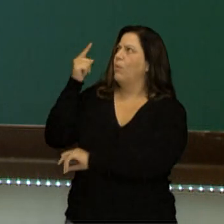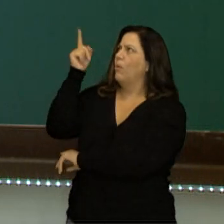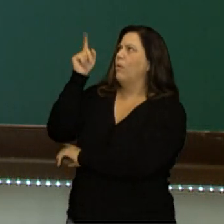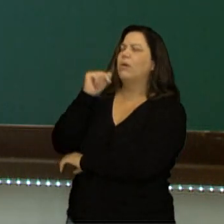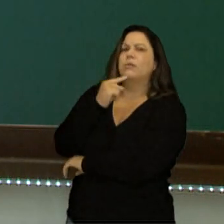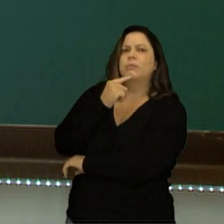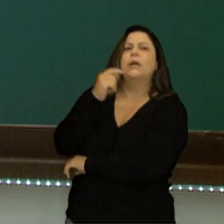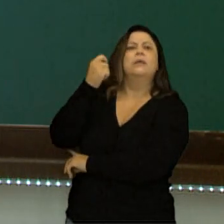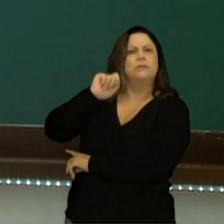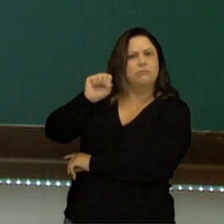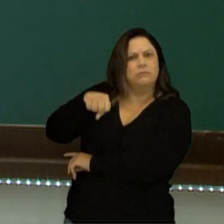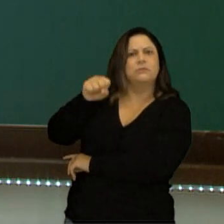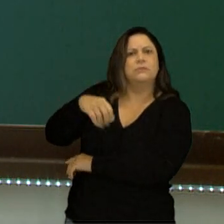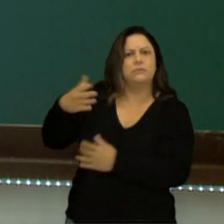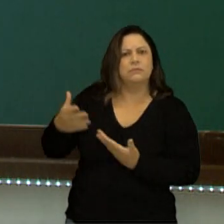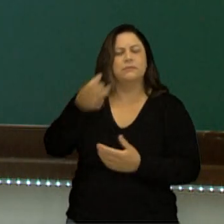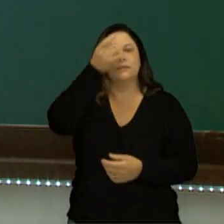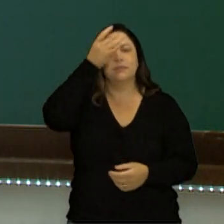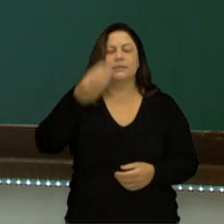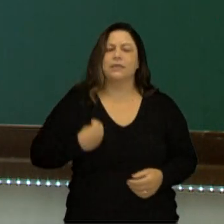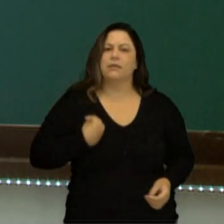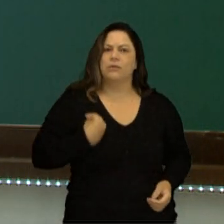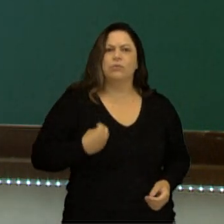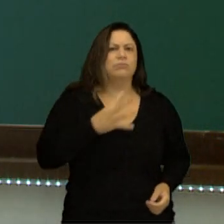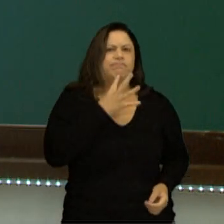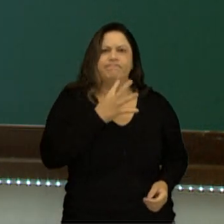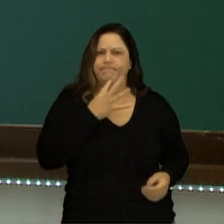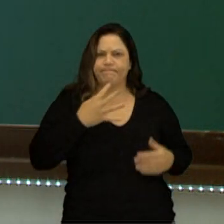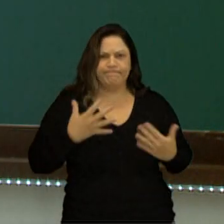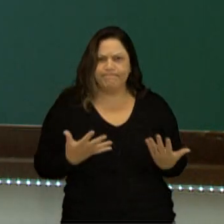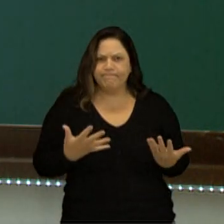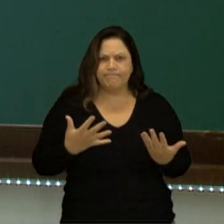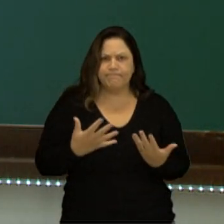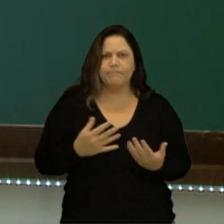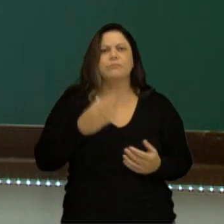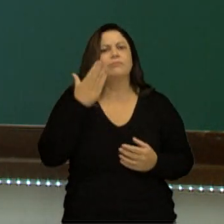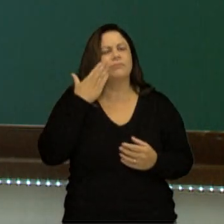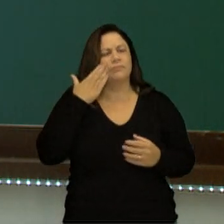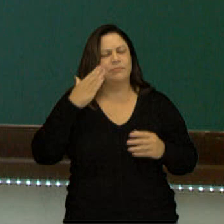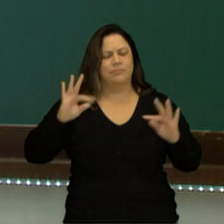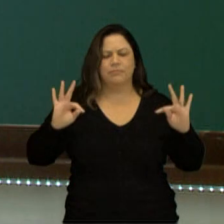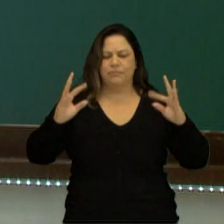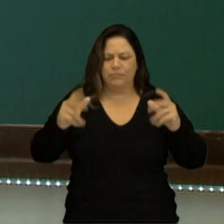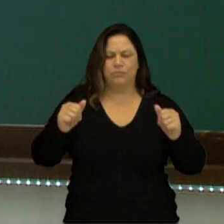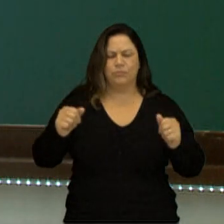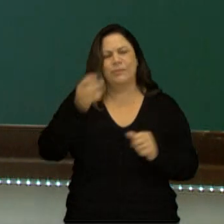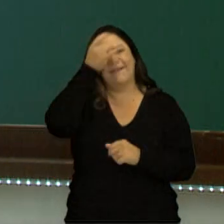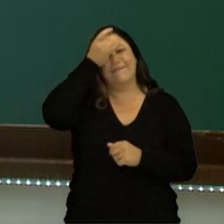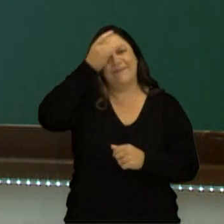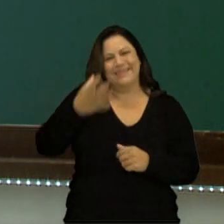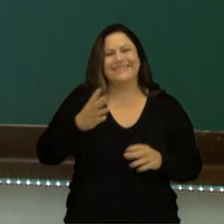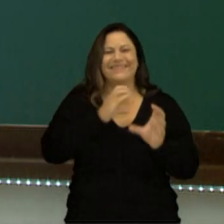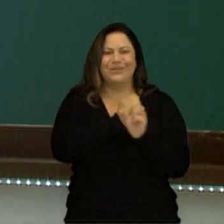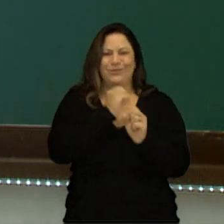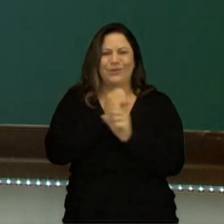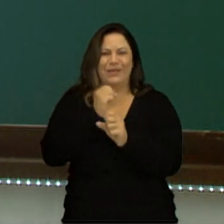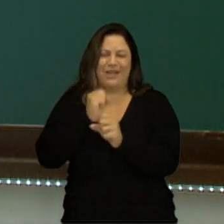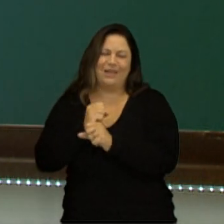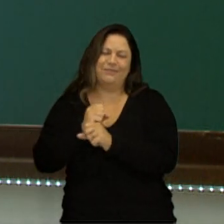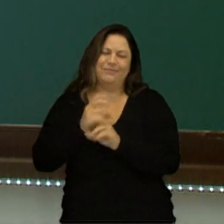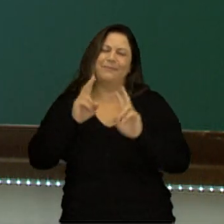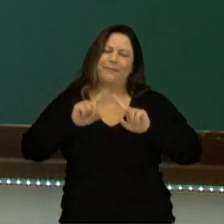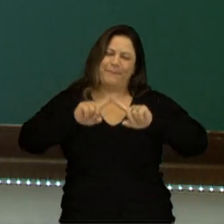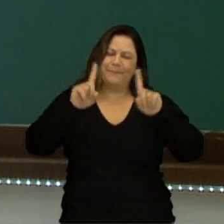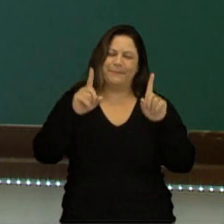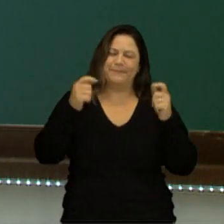vida, quando eu não conheço ou H ou R e conheço a área total, facilita os teus cálculos. Porém, você sobrevive